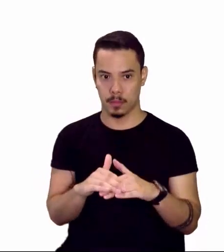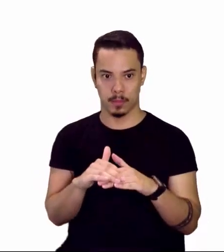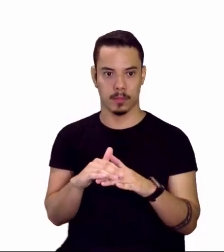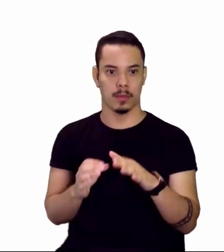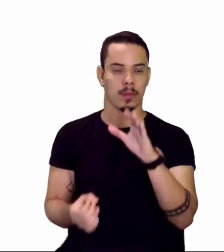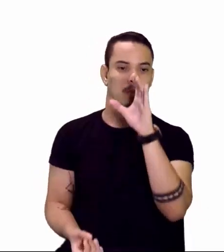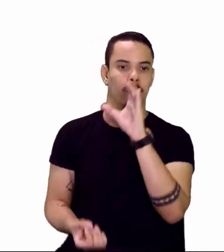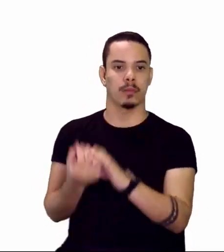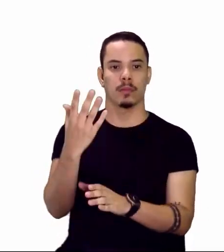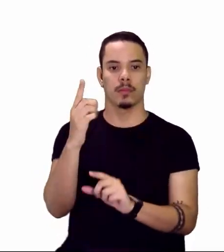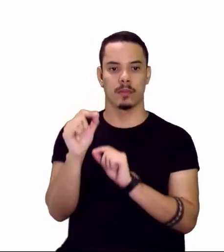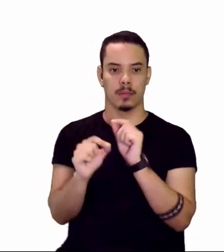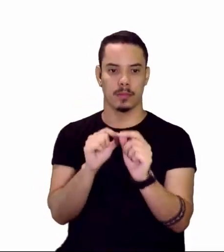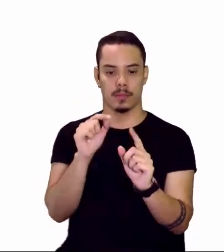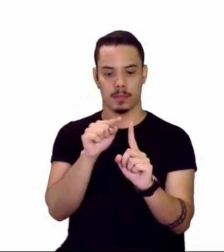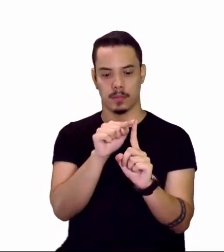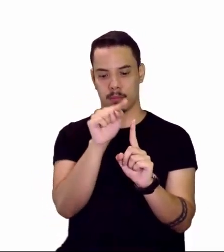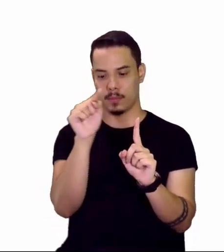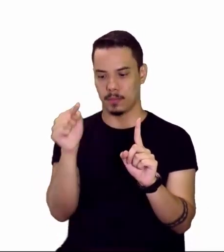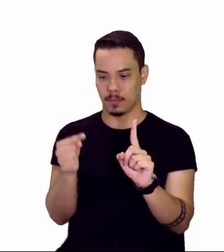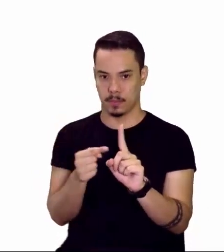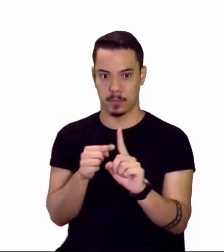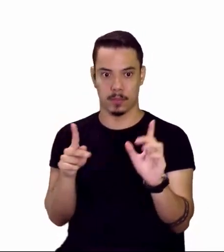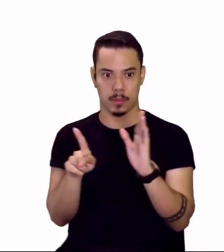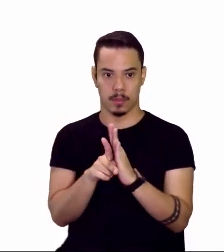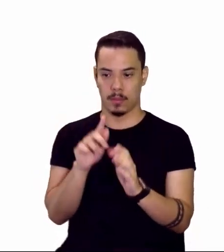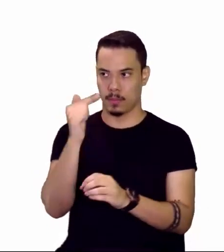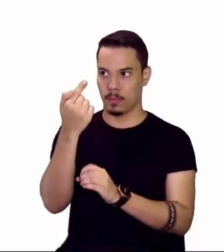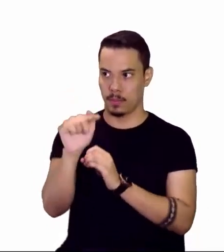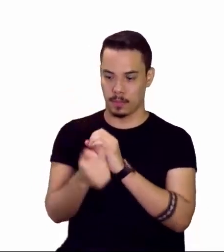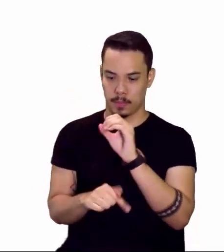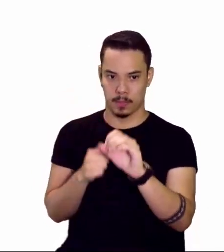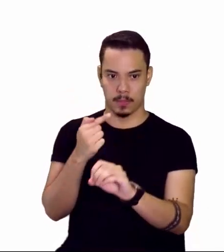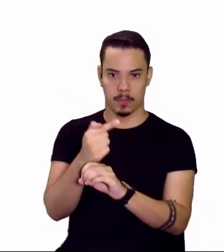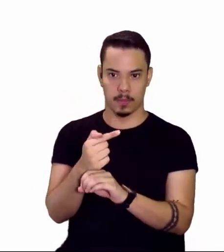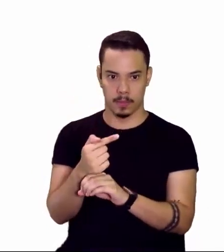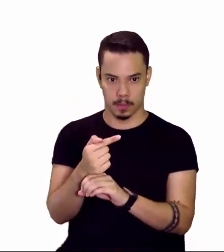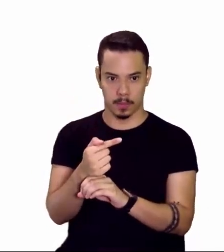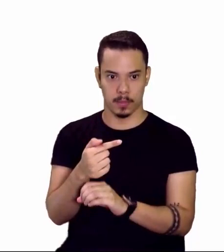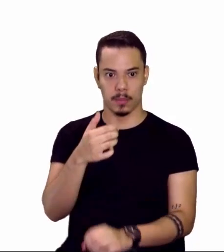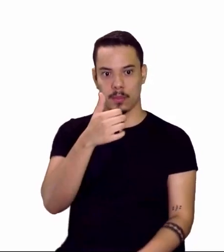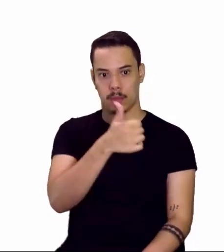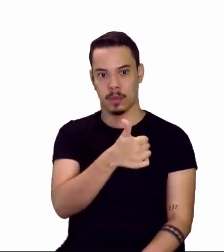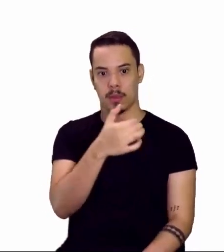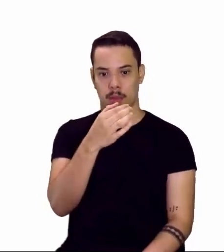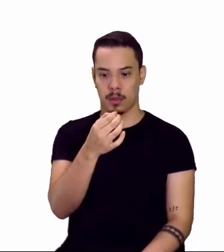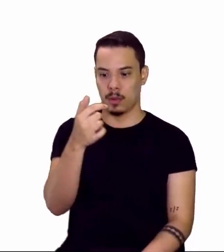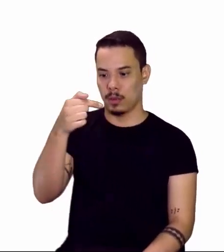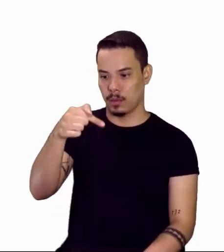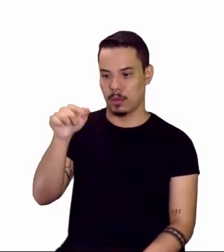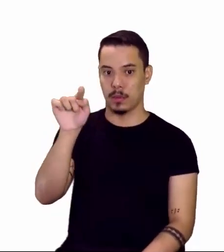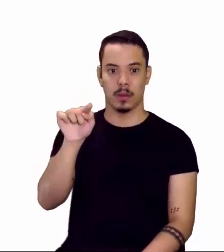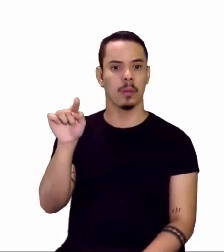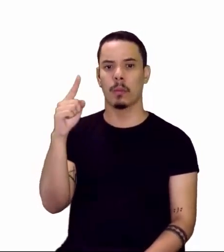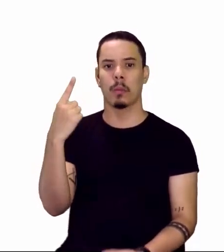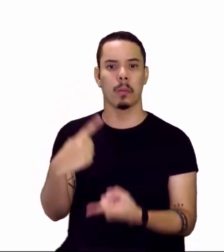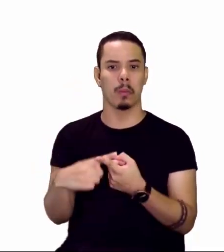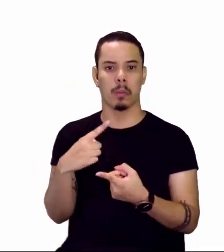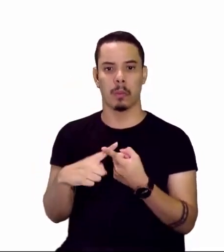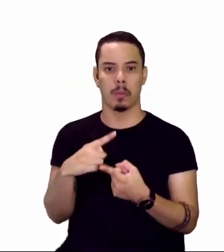formando um ângulo entre os átomos de hidrogênio de 100 graus. Agora, por que a